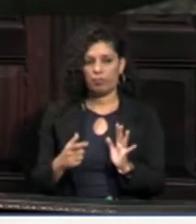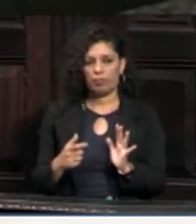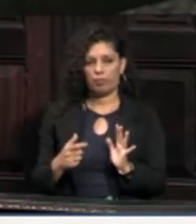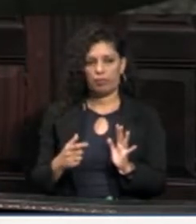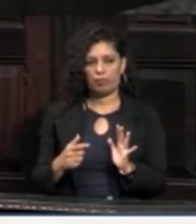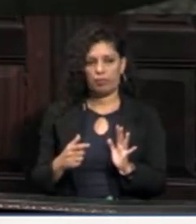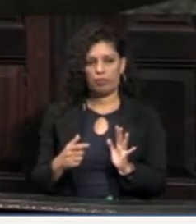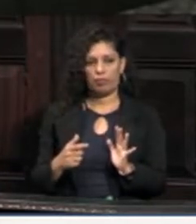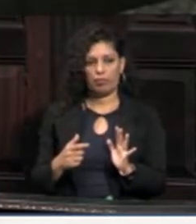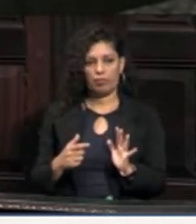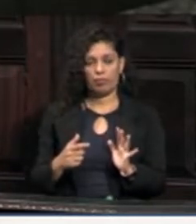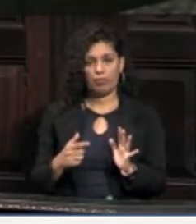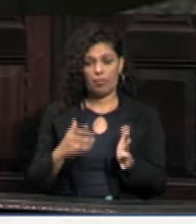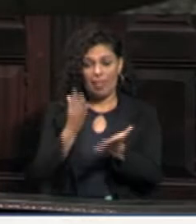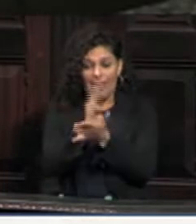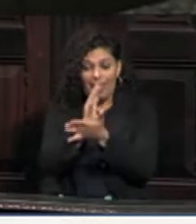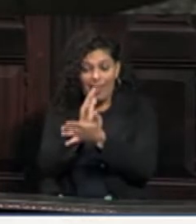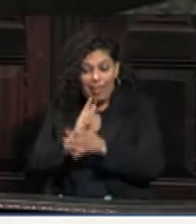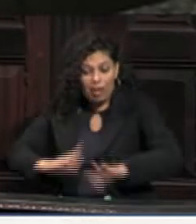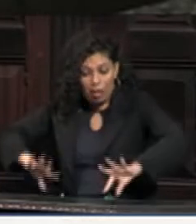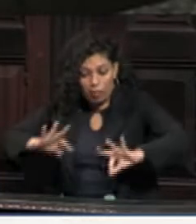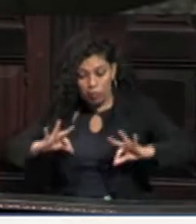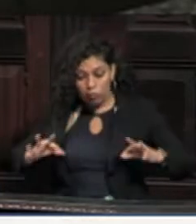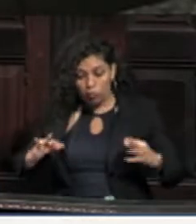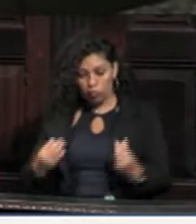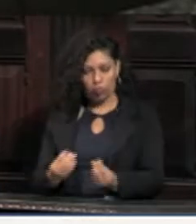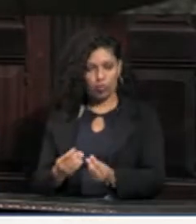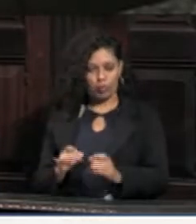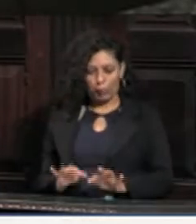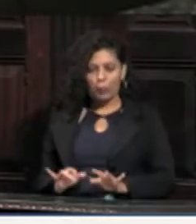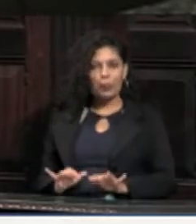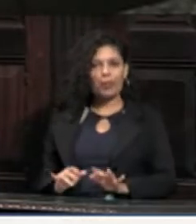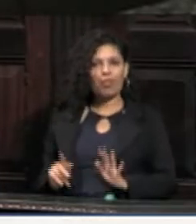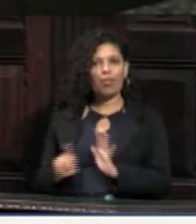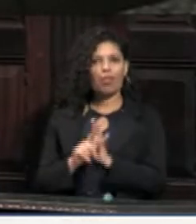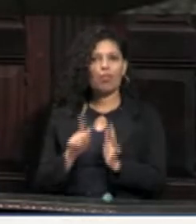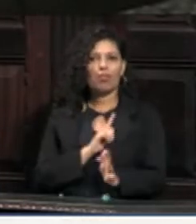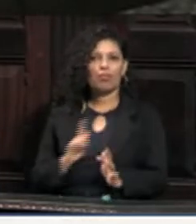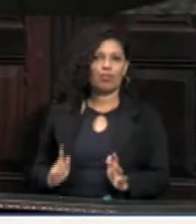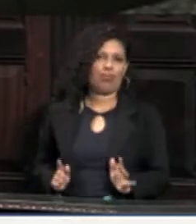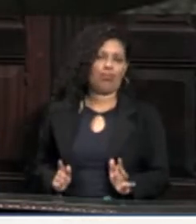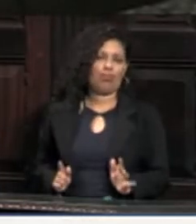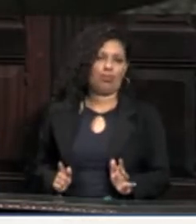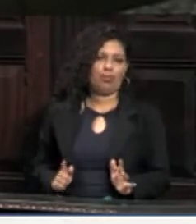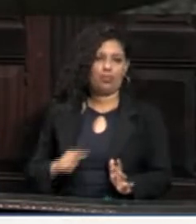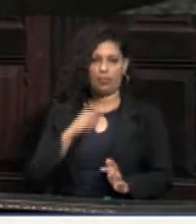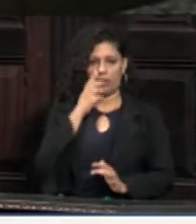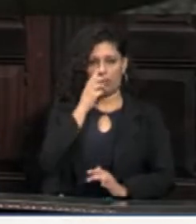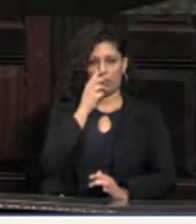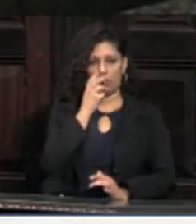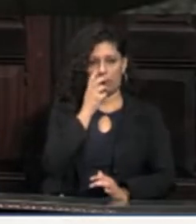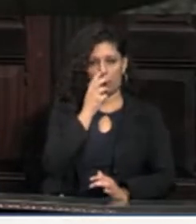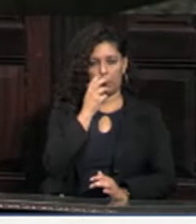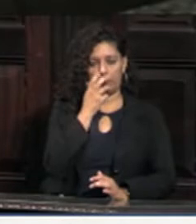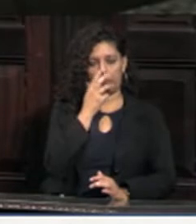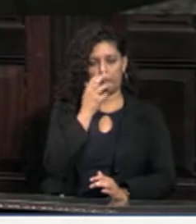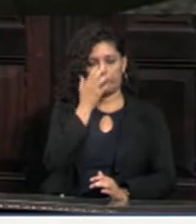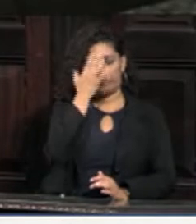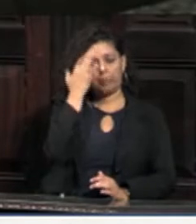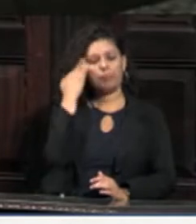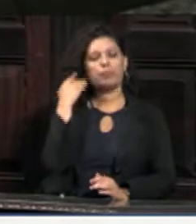acaba com o CISREG. E querendo ou não, nós só podemos